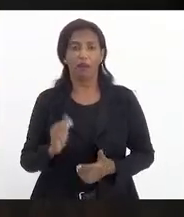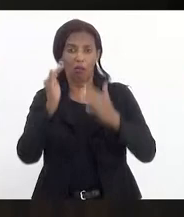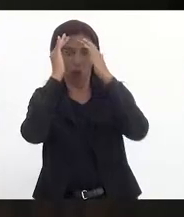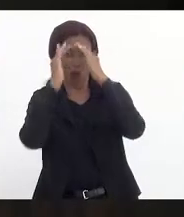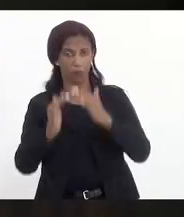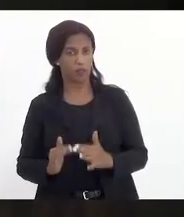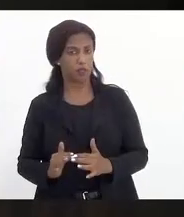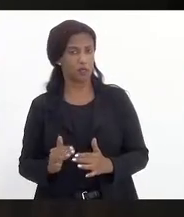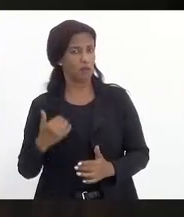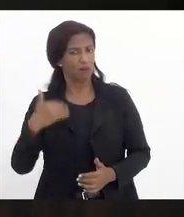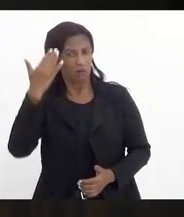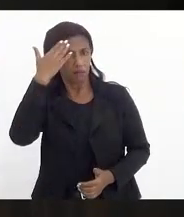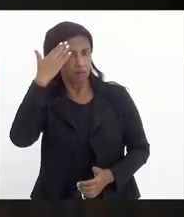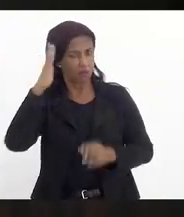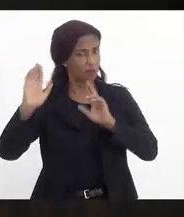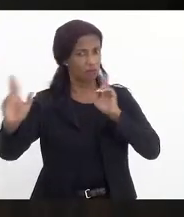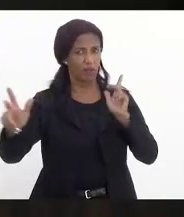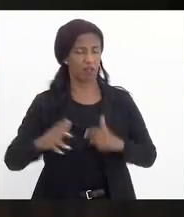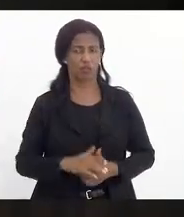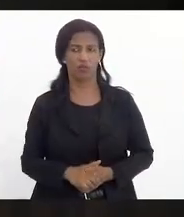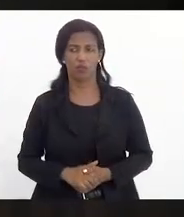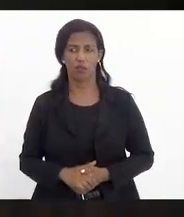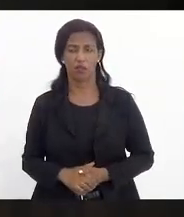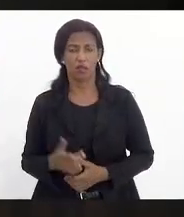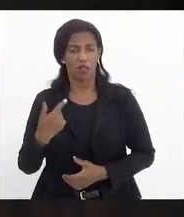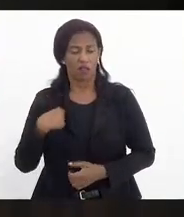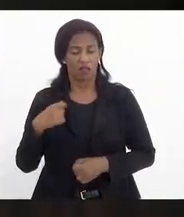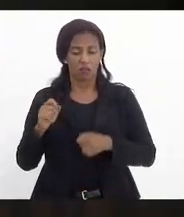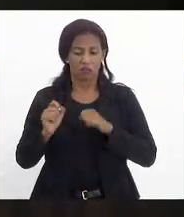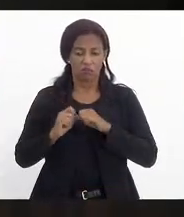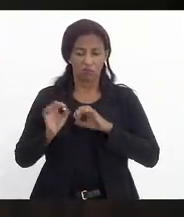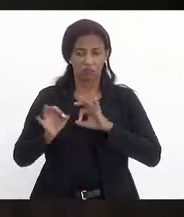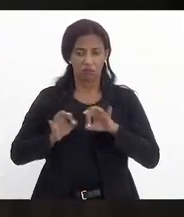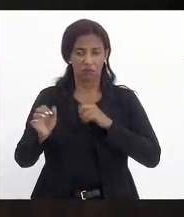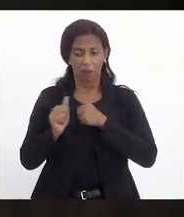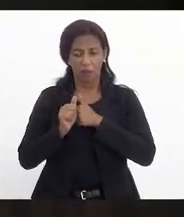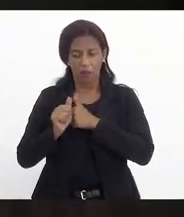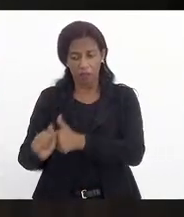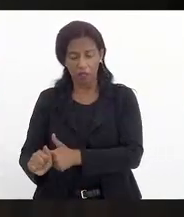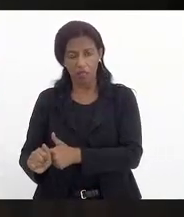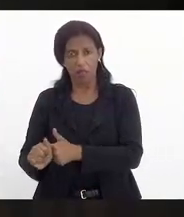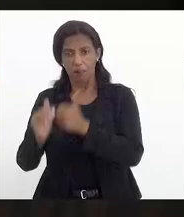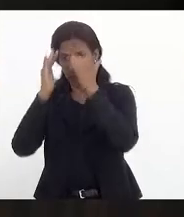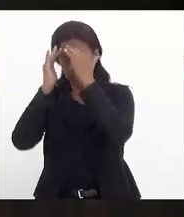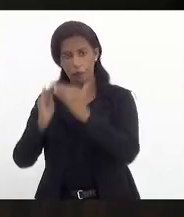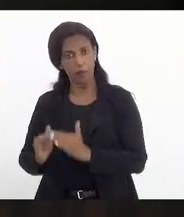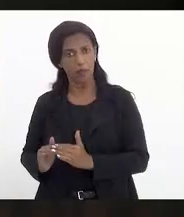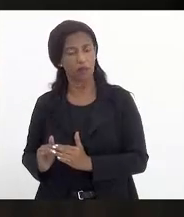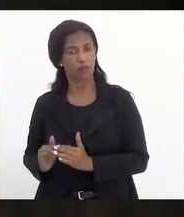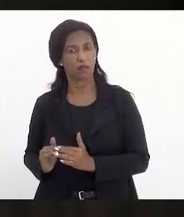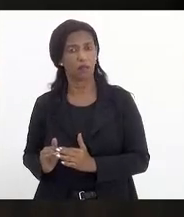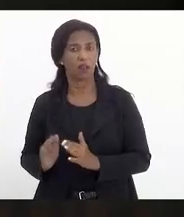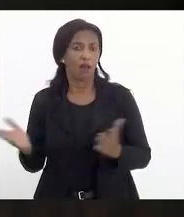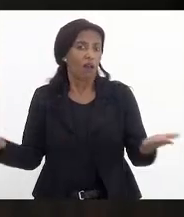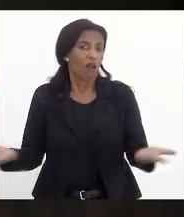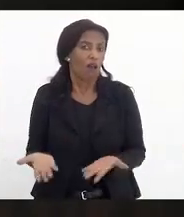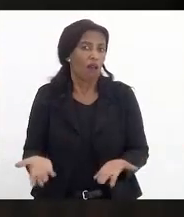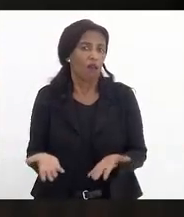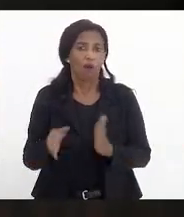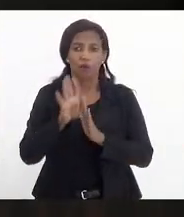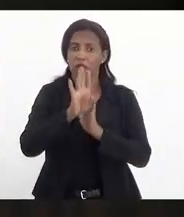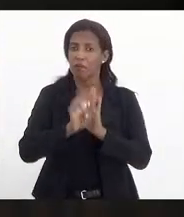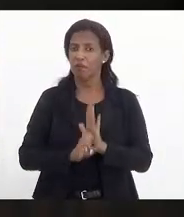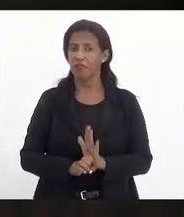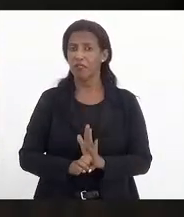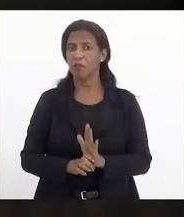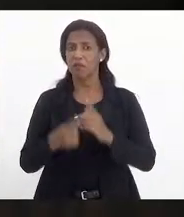costurei esse entendimento. Eu vou fazer... perseguir para que cumpra esse procedimento. Agora, não dá para fazer uma emenda para